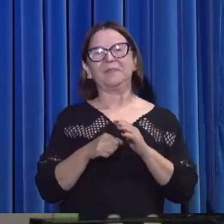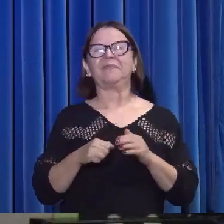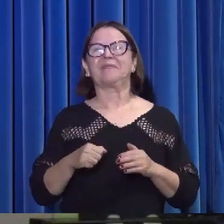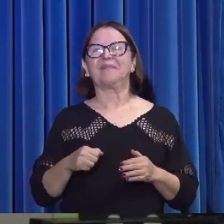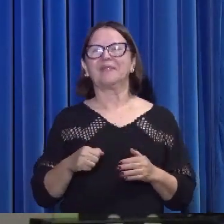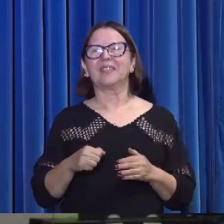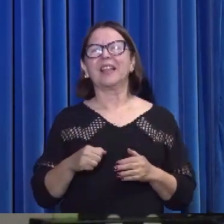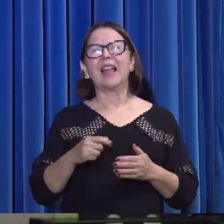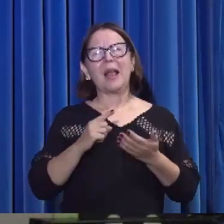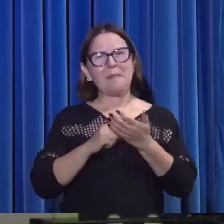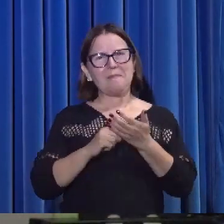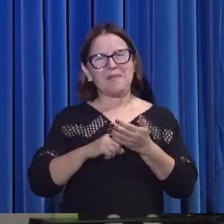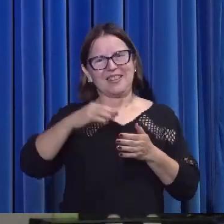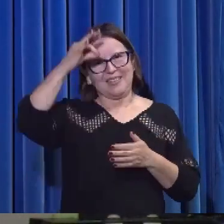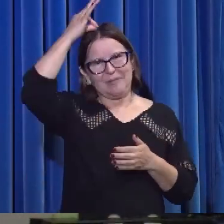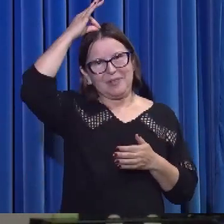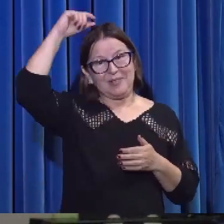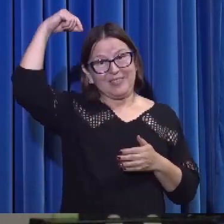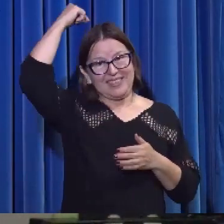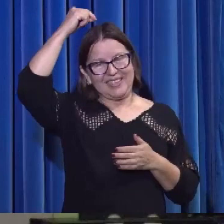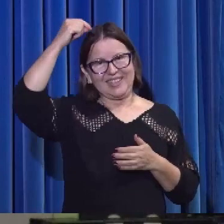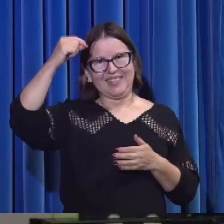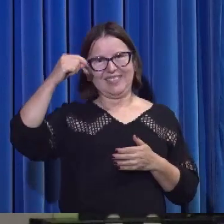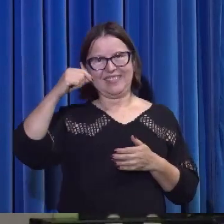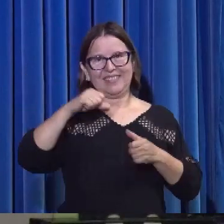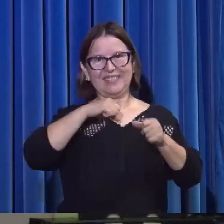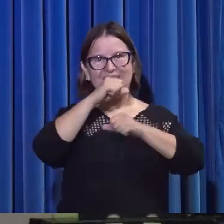da palavra.